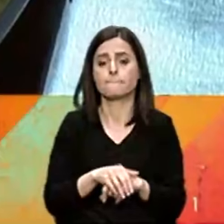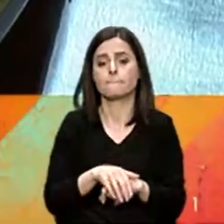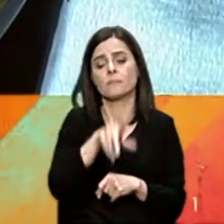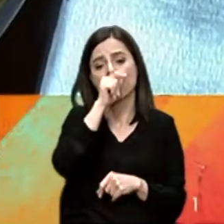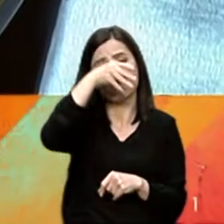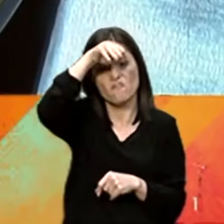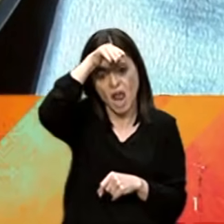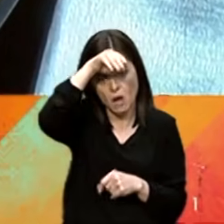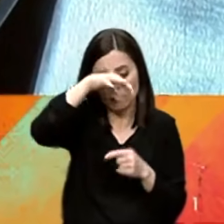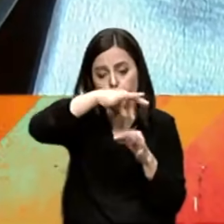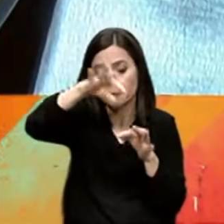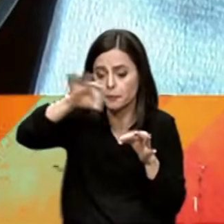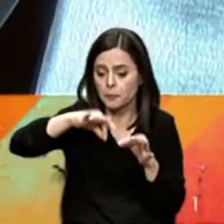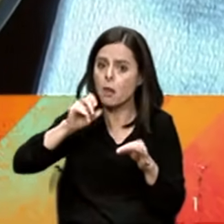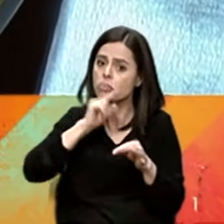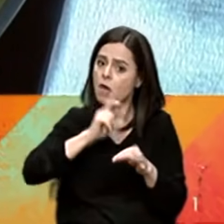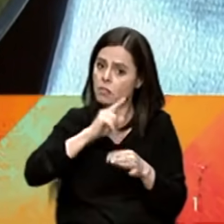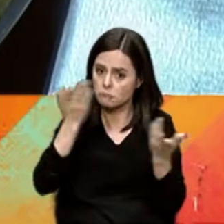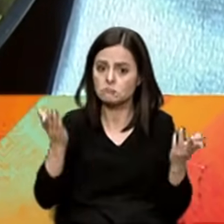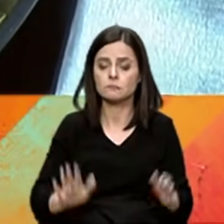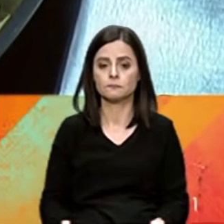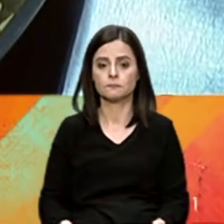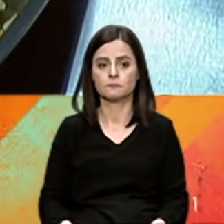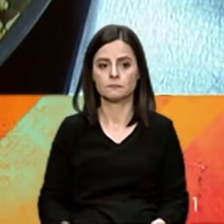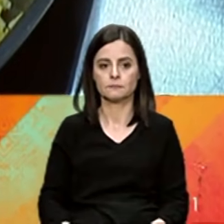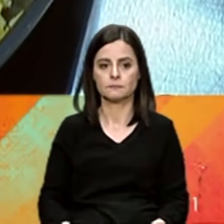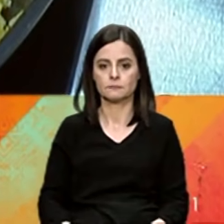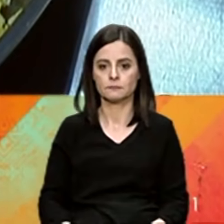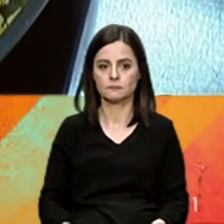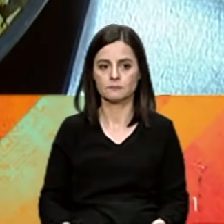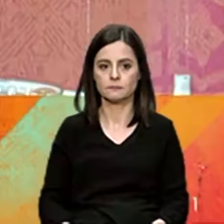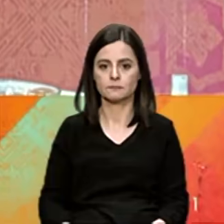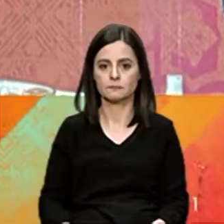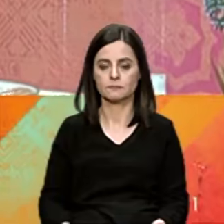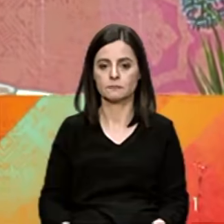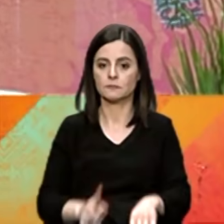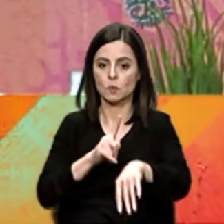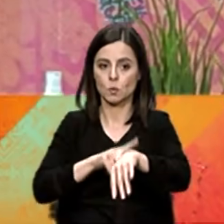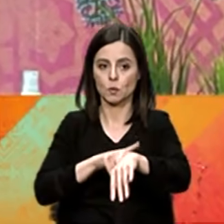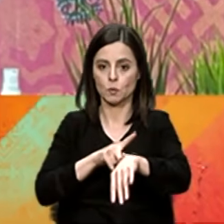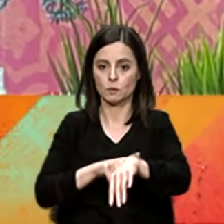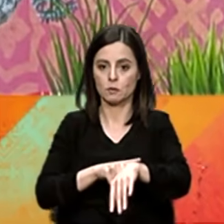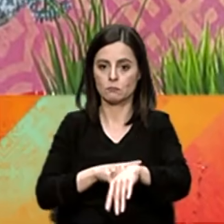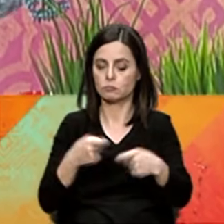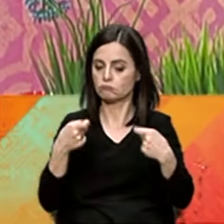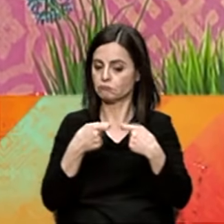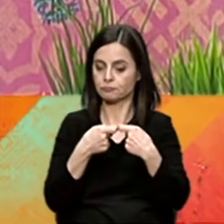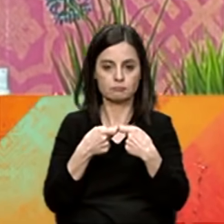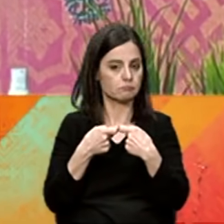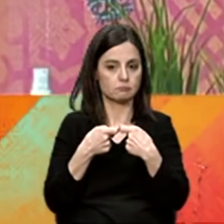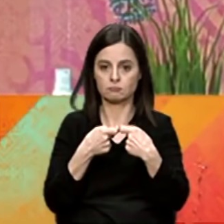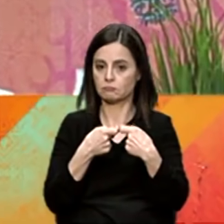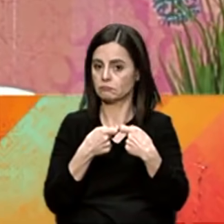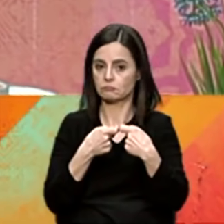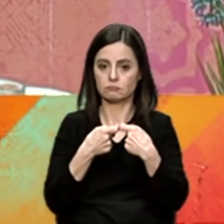frango desfiado. E agora, vou só baixar mais um bocadinho. E o tempo deu perfeitamente, porque ainda tens um minuto.